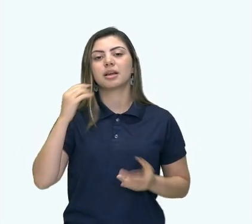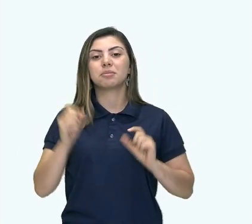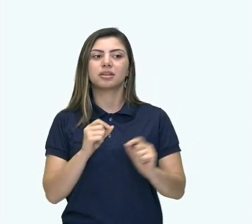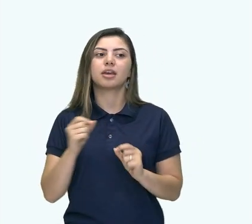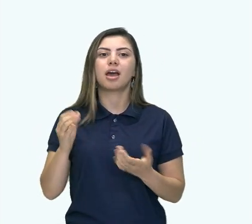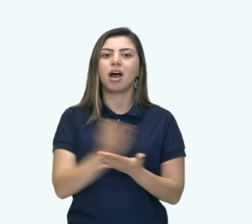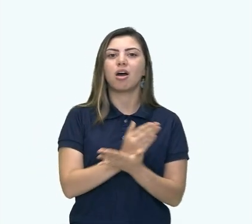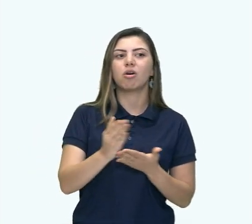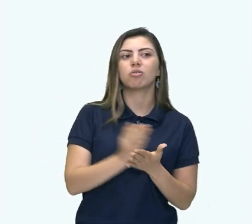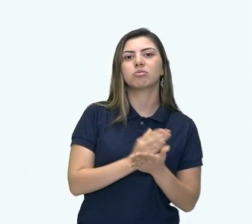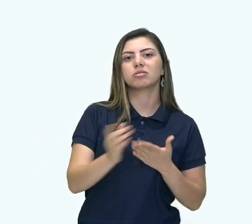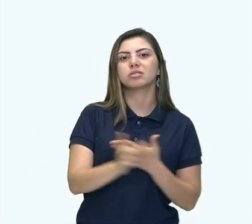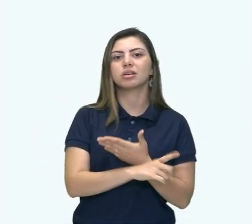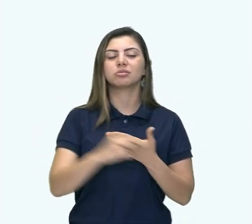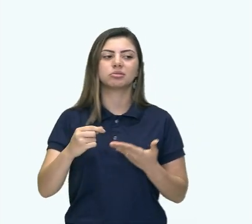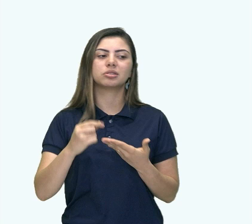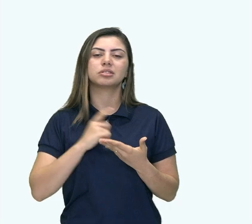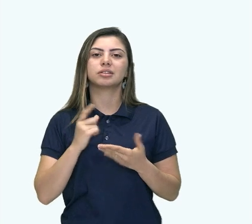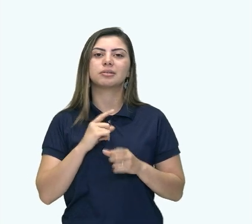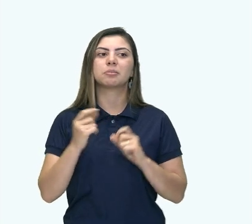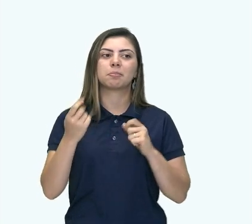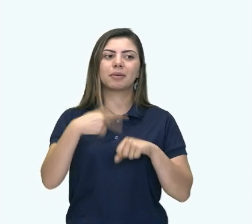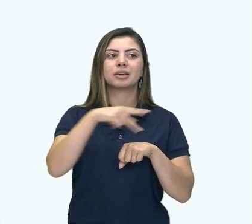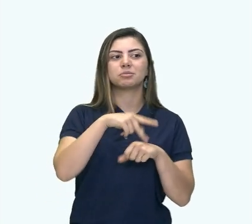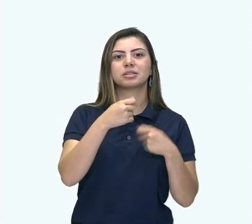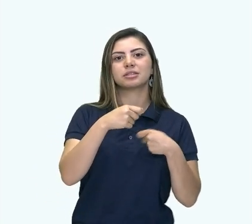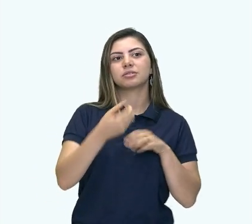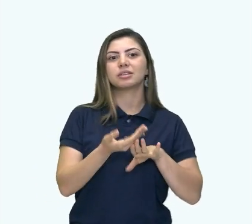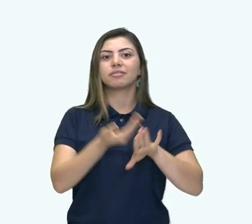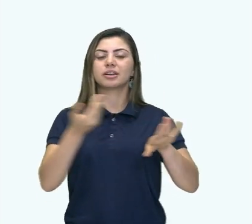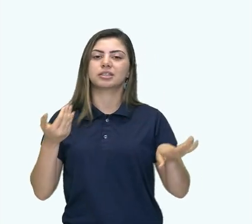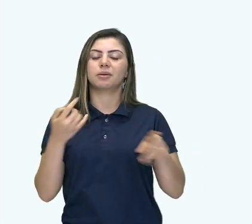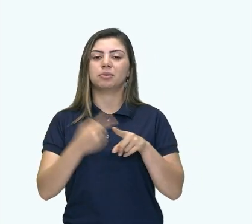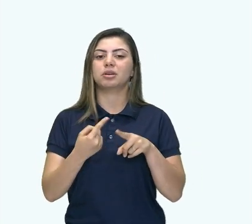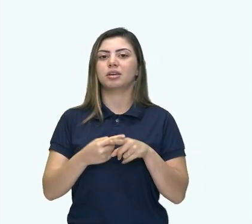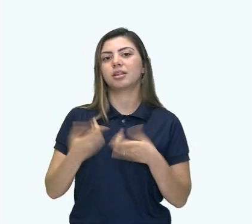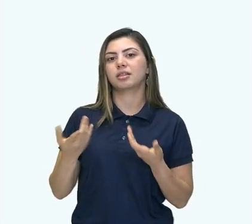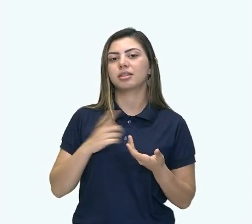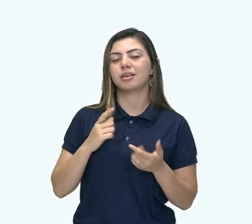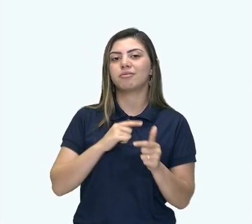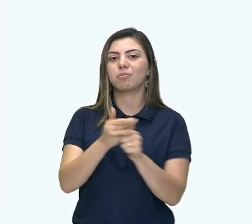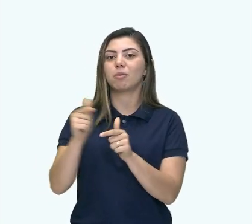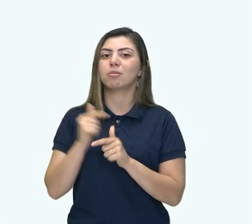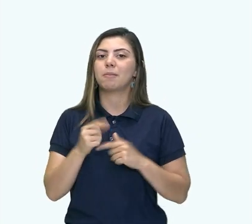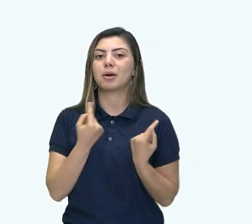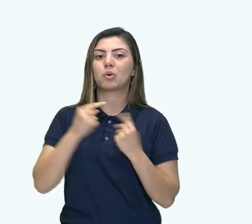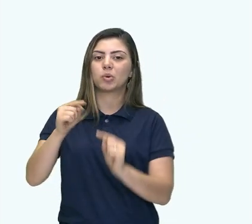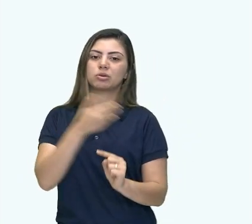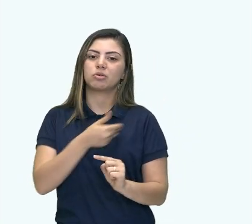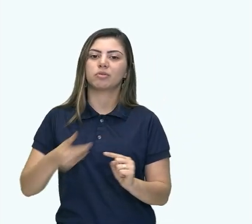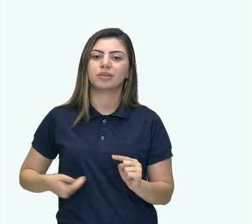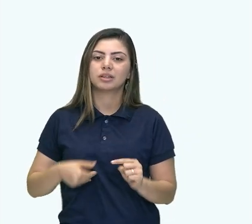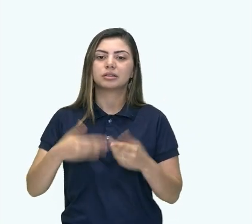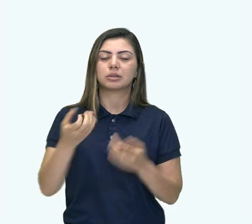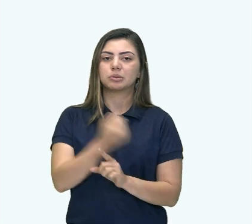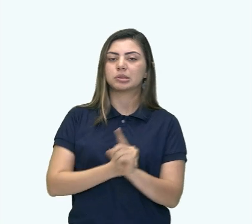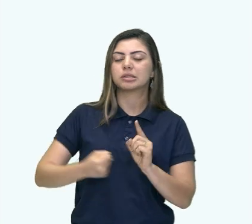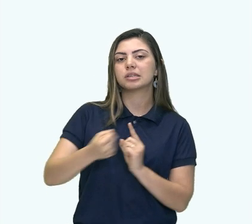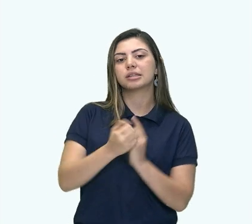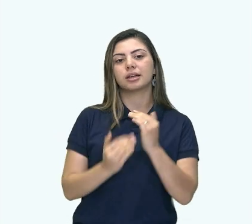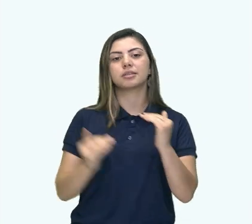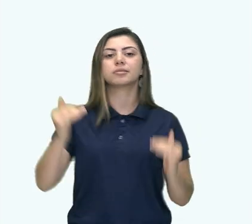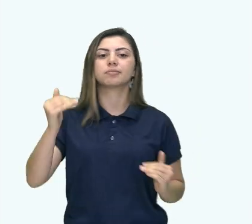voz que eles estavam tentando destacar da problemática no Brasil. Então, reflexão sobre a identidade brasileira e desigualdades